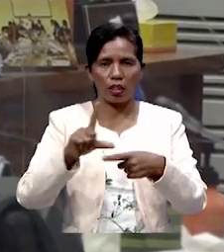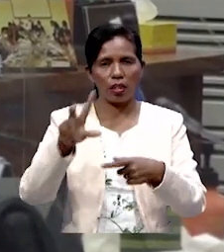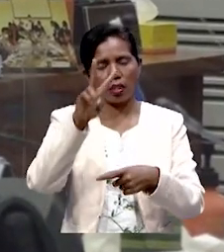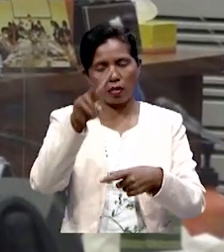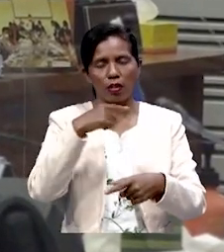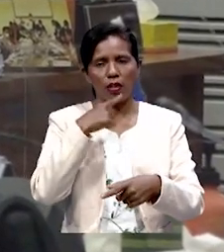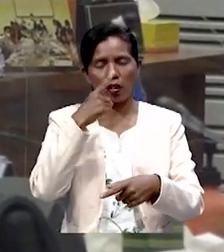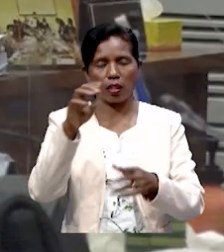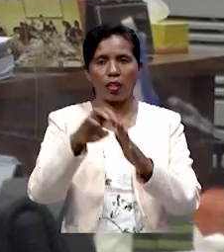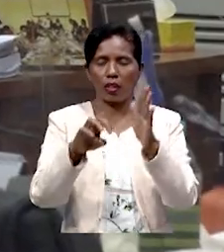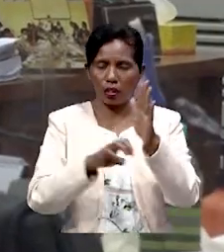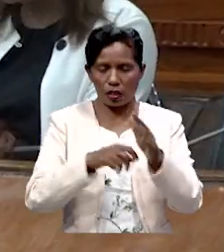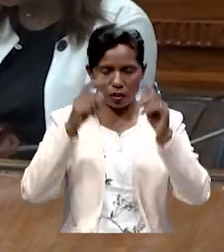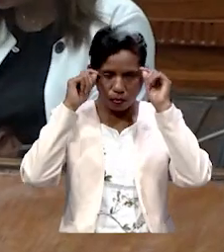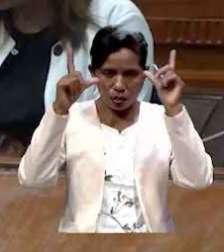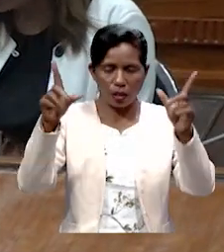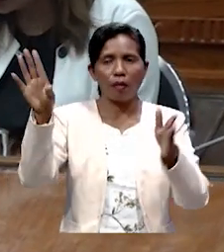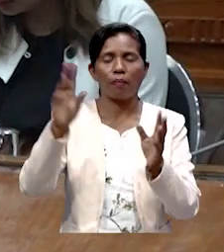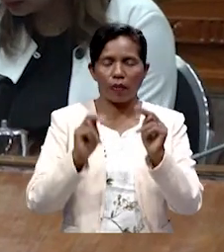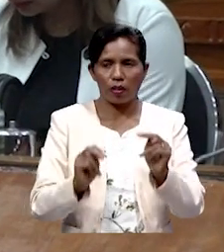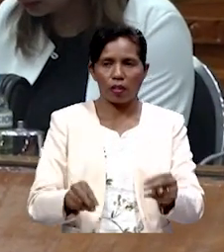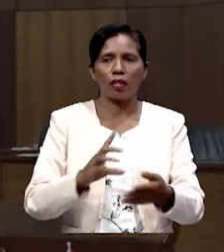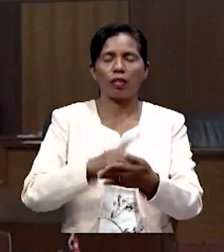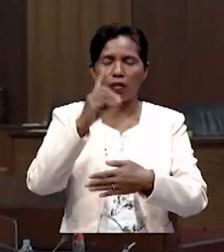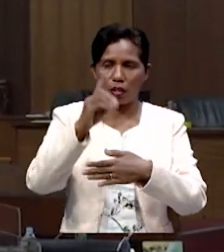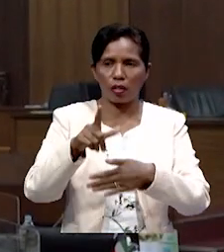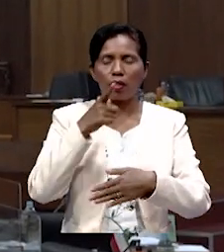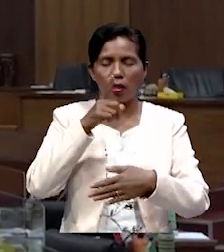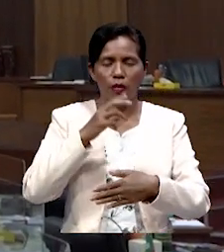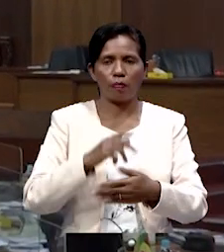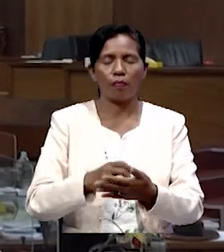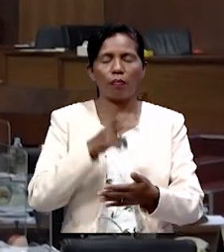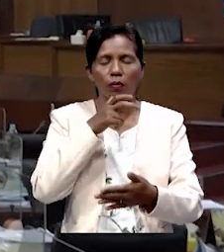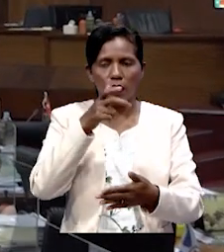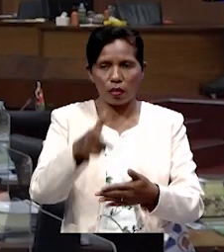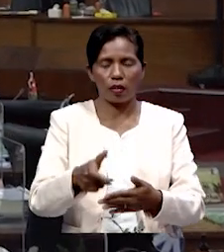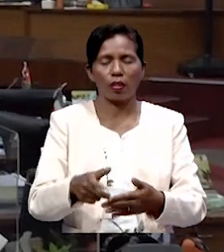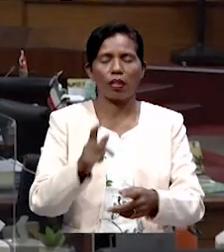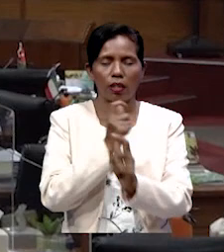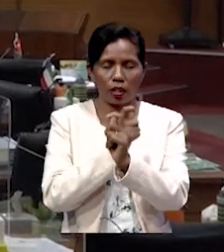Cateten, Estado Timor-Leste precisa valorizar no desenvolve liam português, no teton